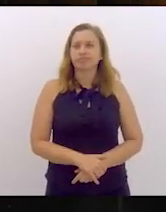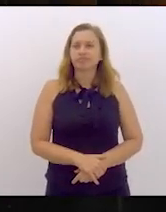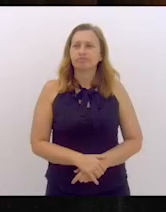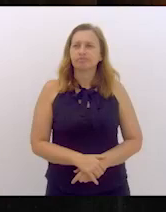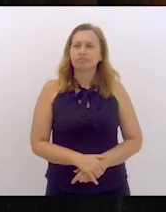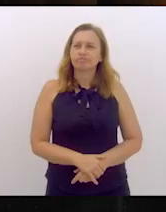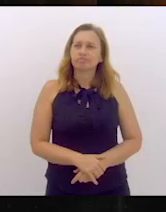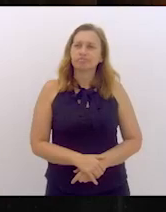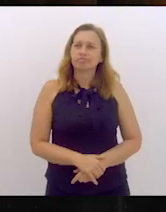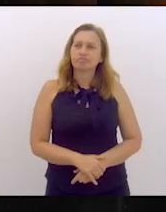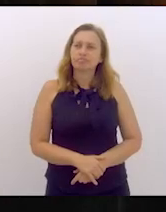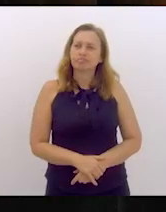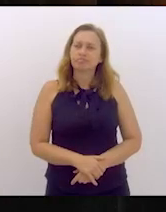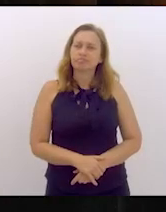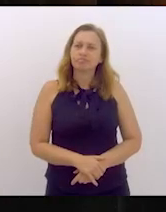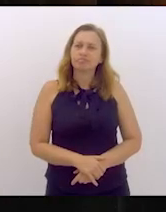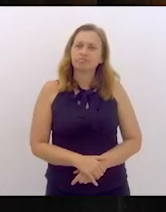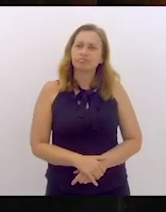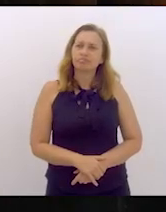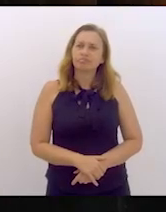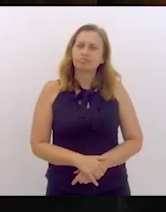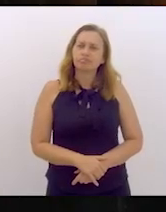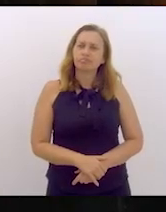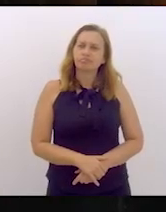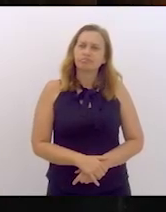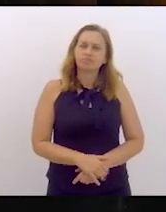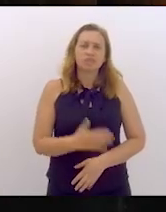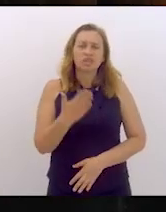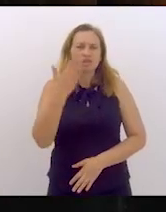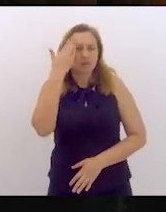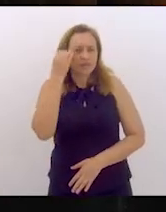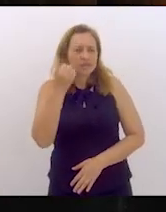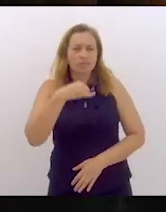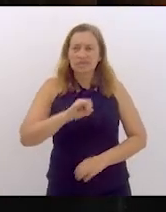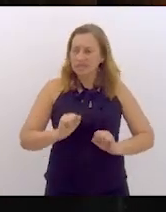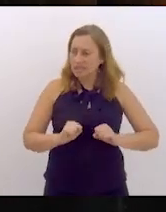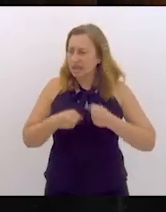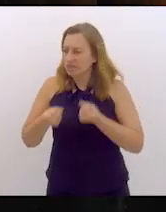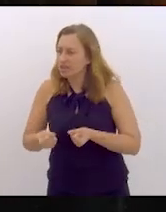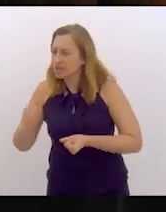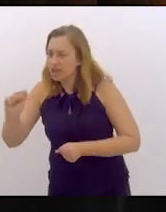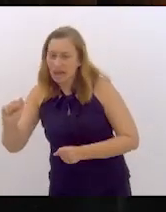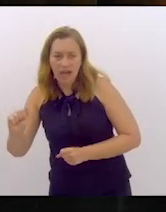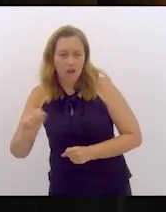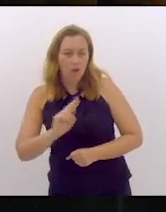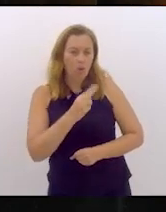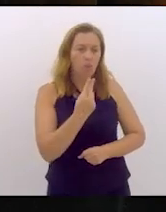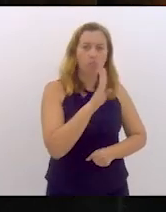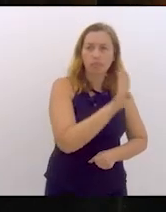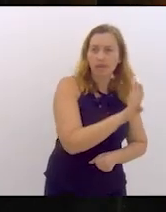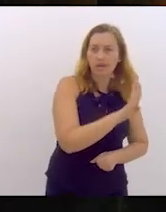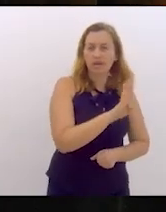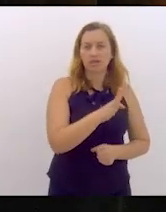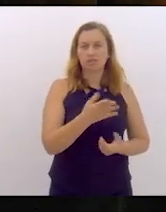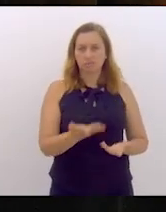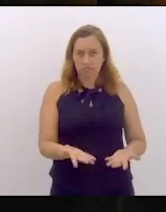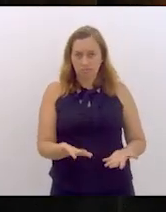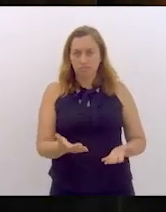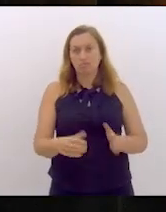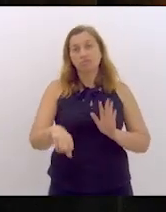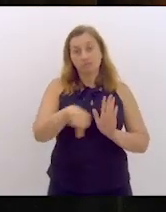como o hora de um lado ao outro da hora de outro lado do crime